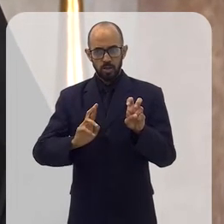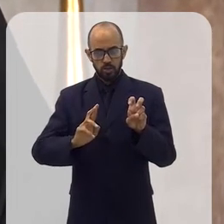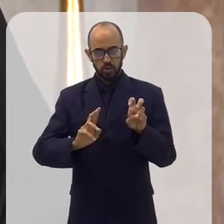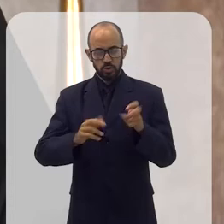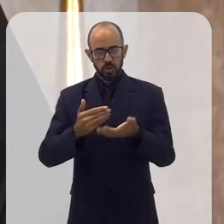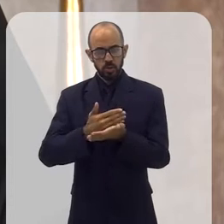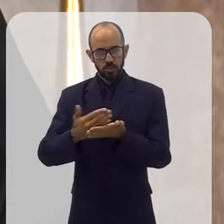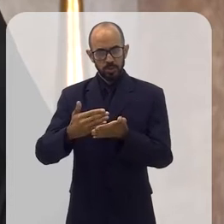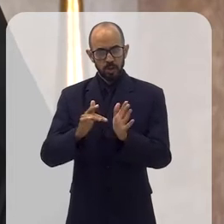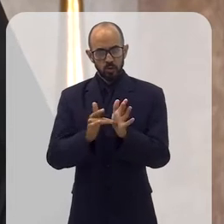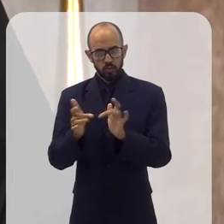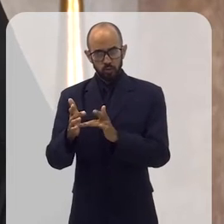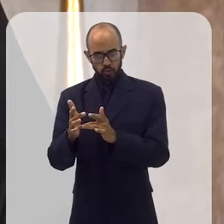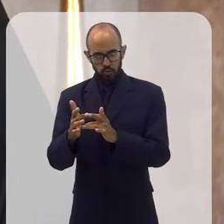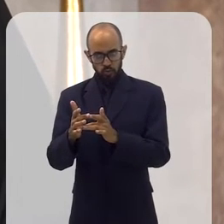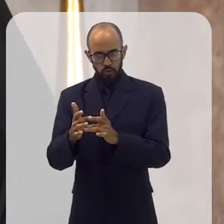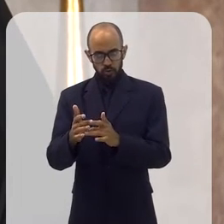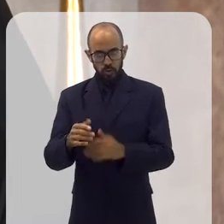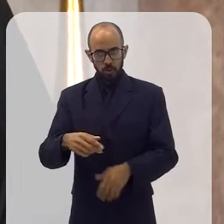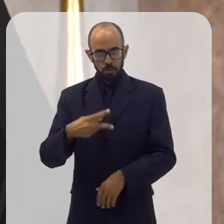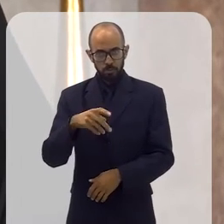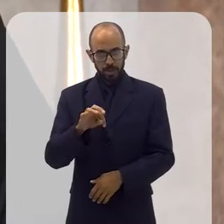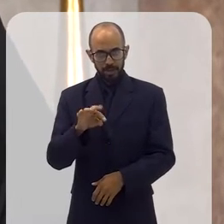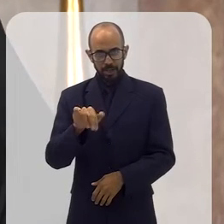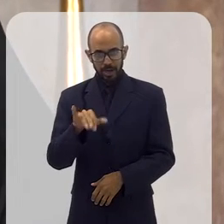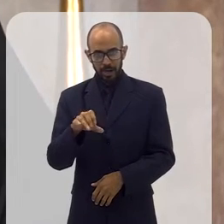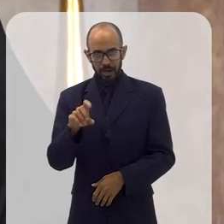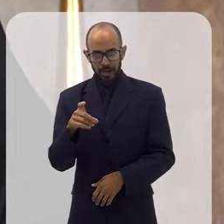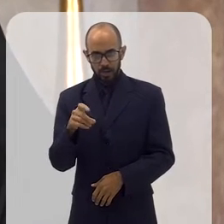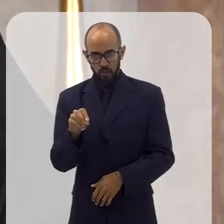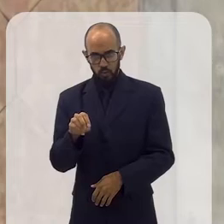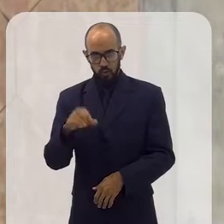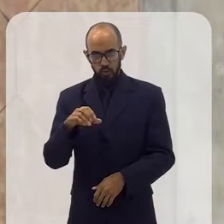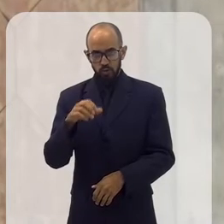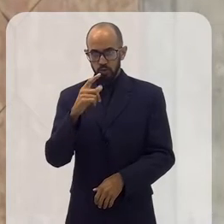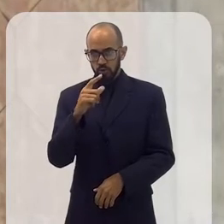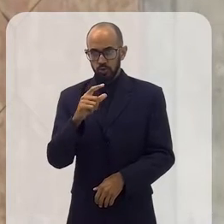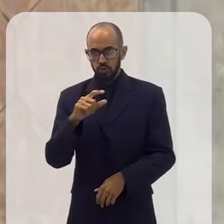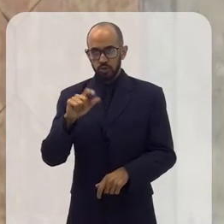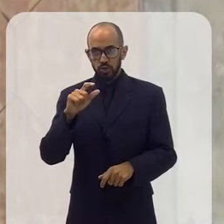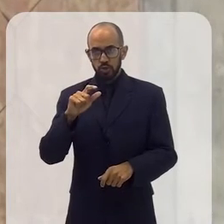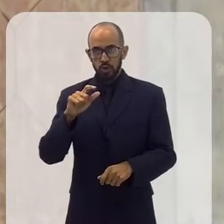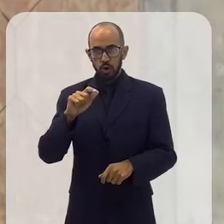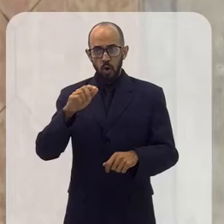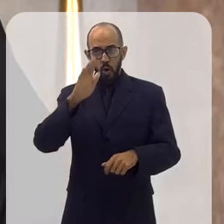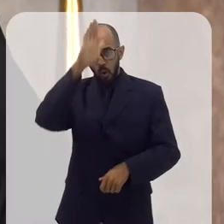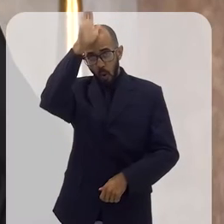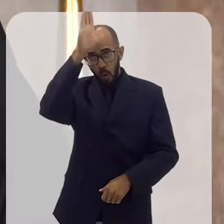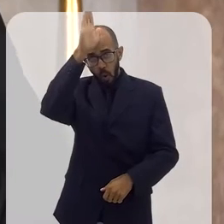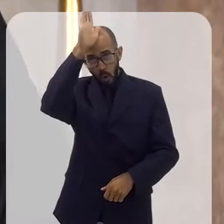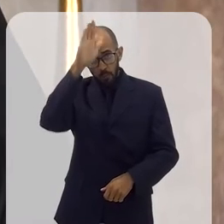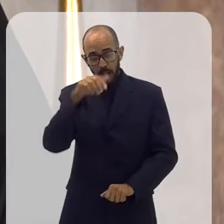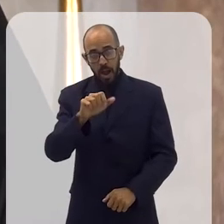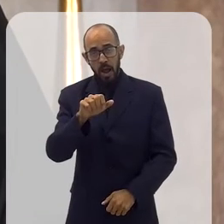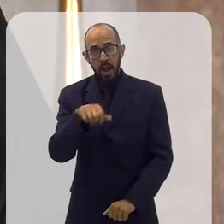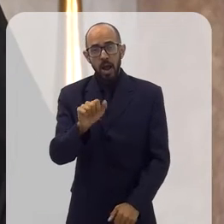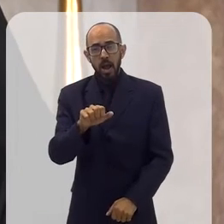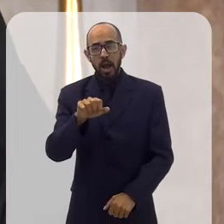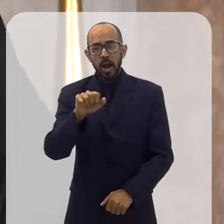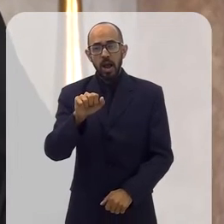o cristianismo no mundo, que são o Patriarcado de Roma, o Patriarcado de Constantinopla,